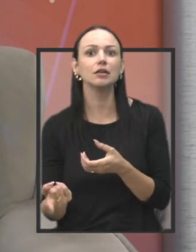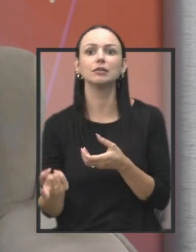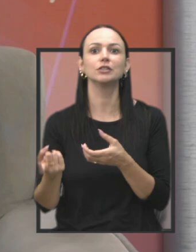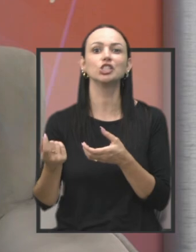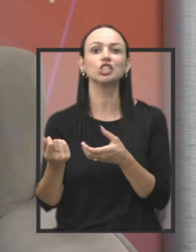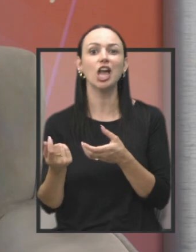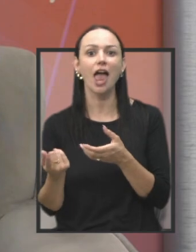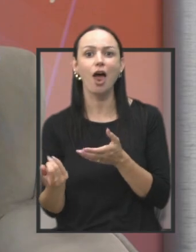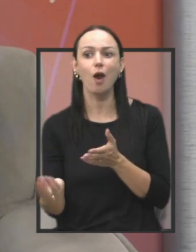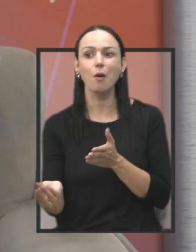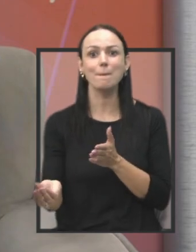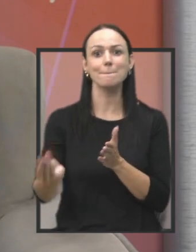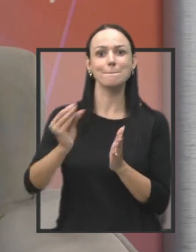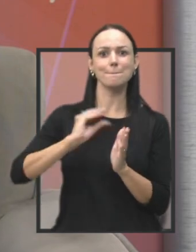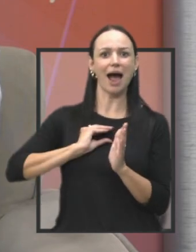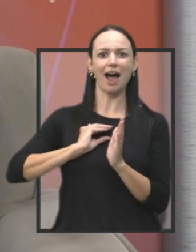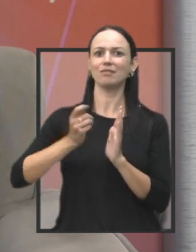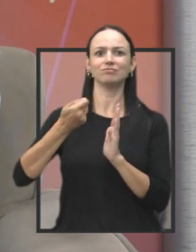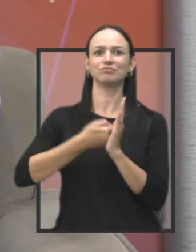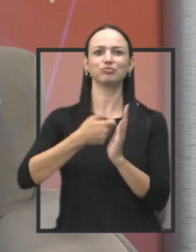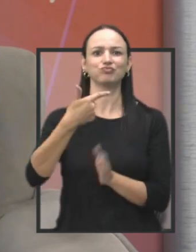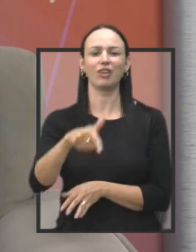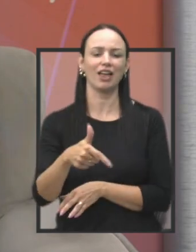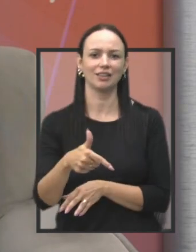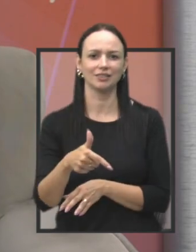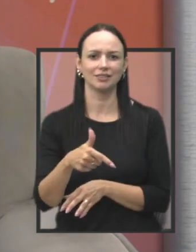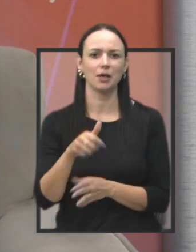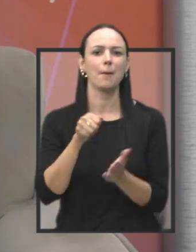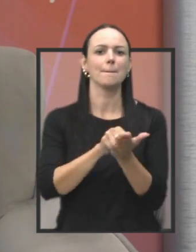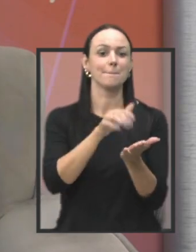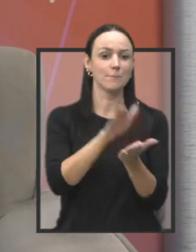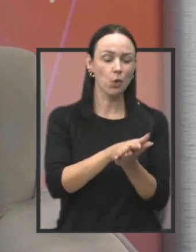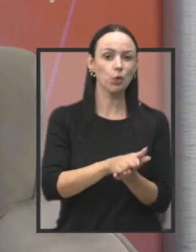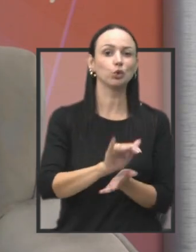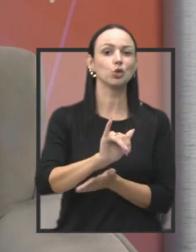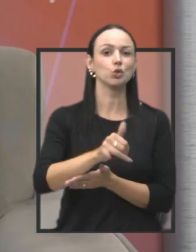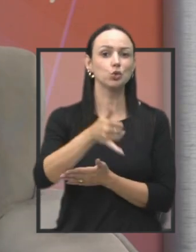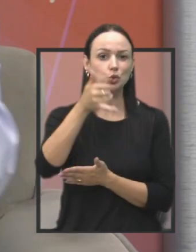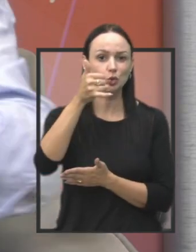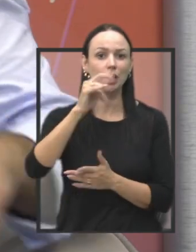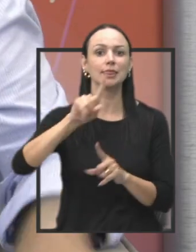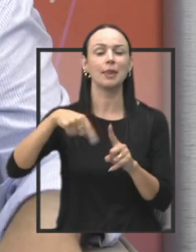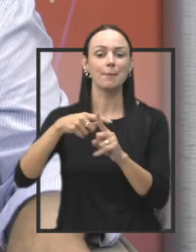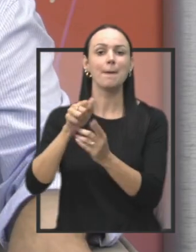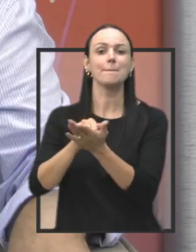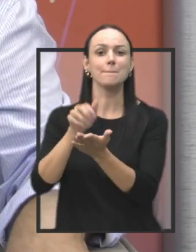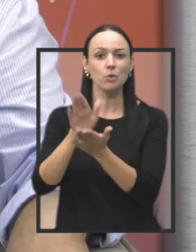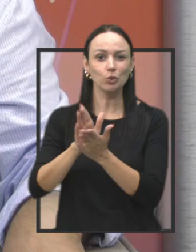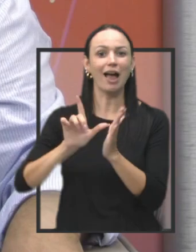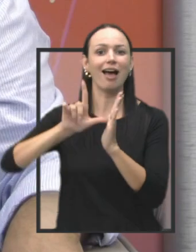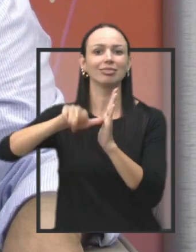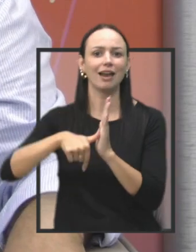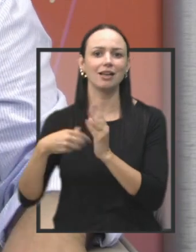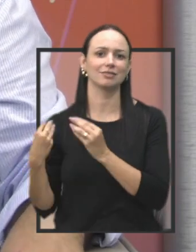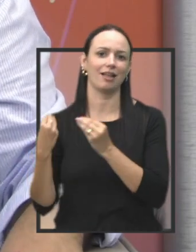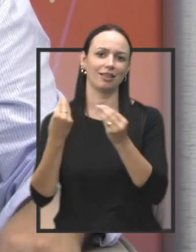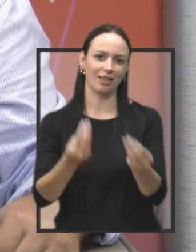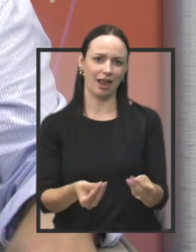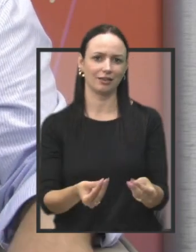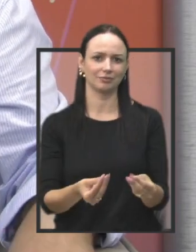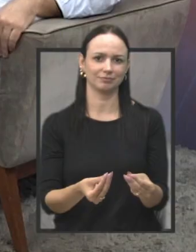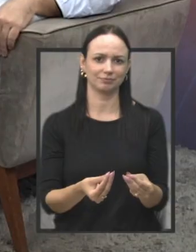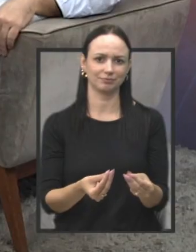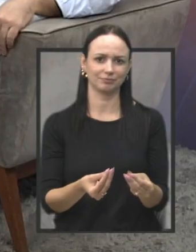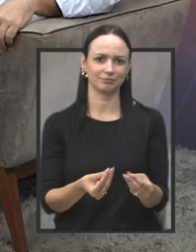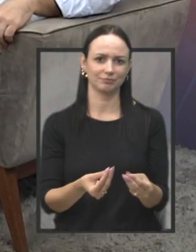assim, tem que pagar o imposto apurado com multa e juros, além da multa por atraso na entrega. Então, não